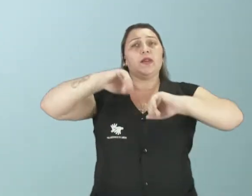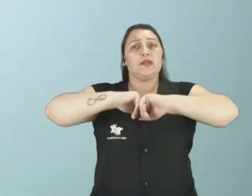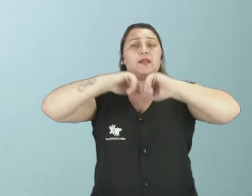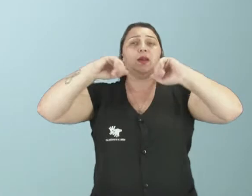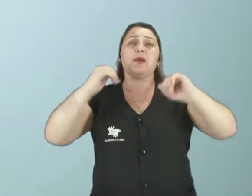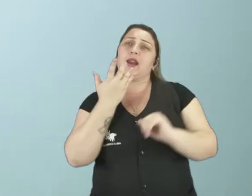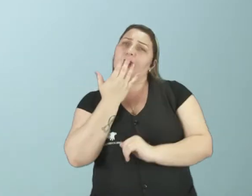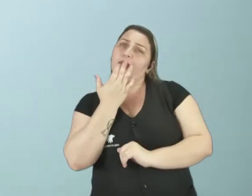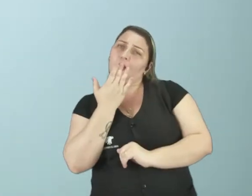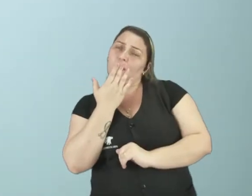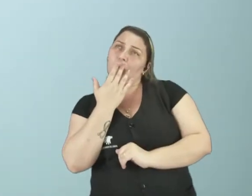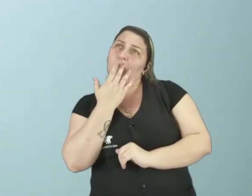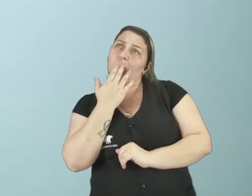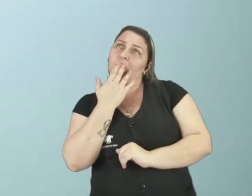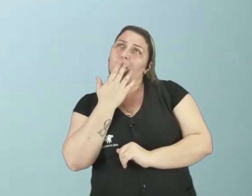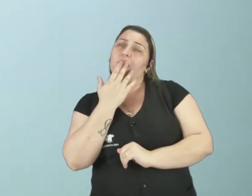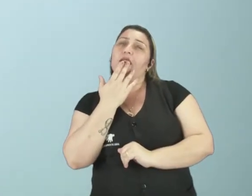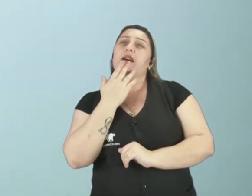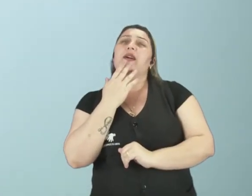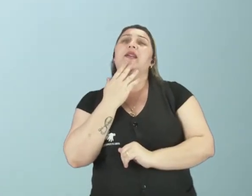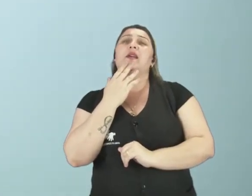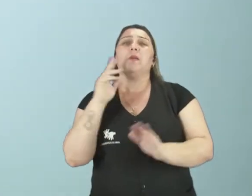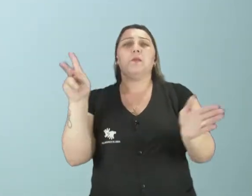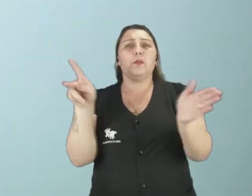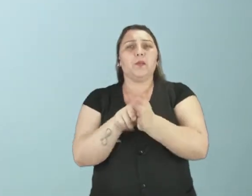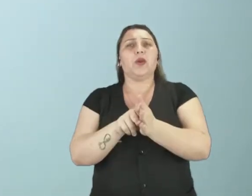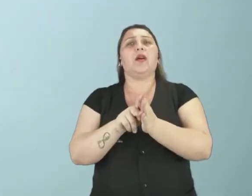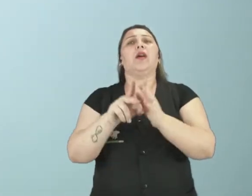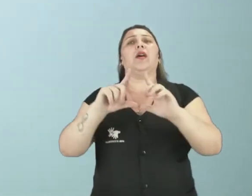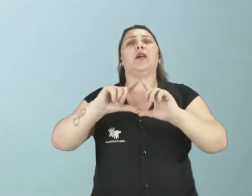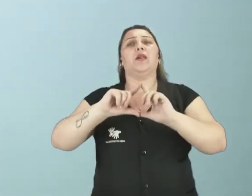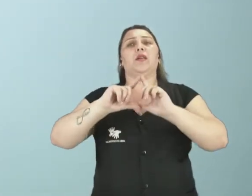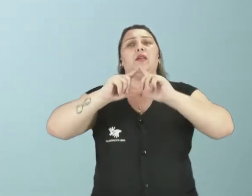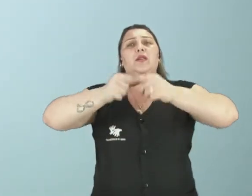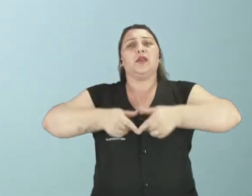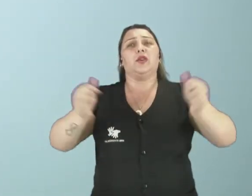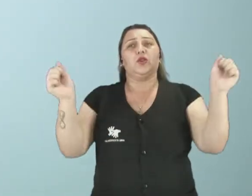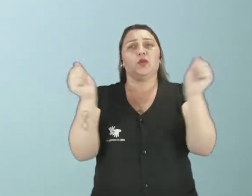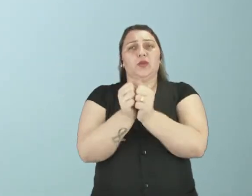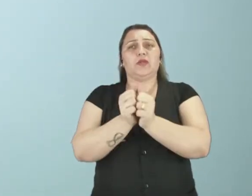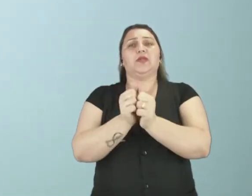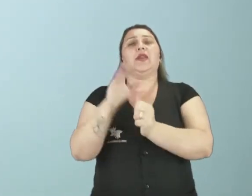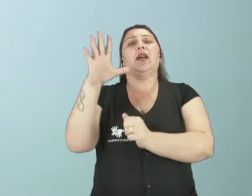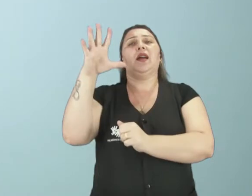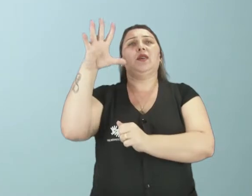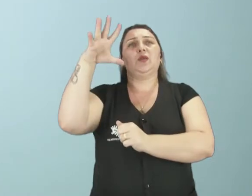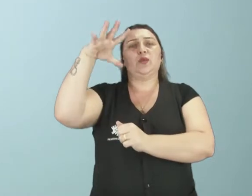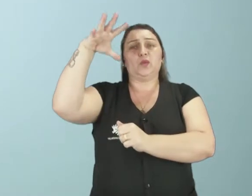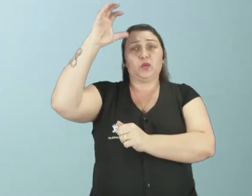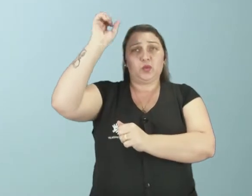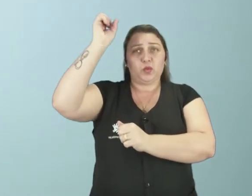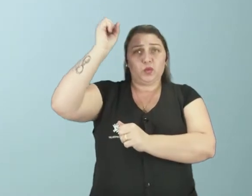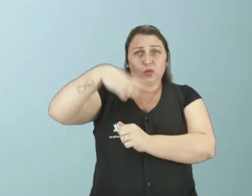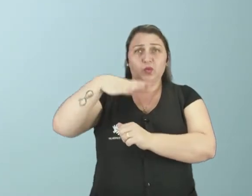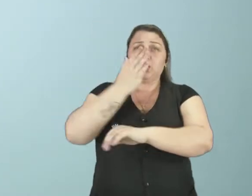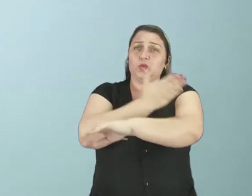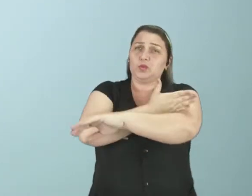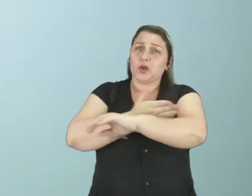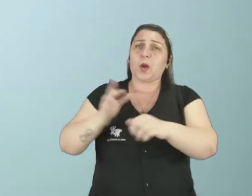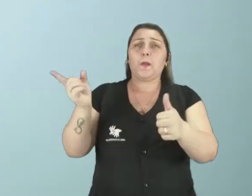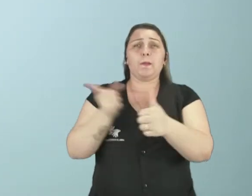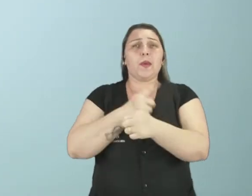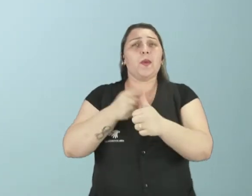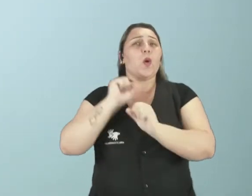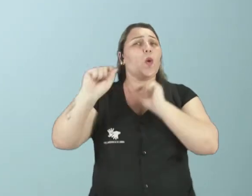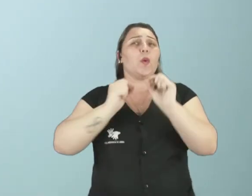separada em cores, for focada para um prisma novamente, ela vai se juntar e gera luz branca. Então, primeiro, o que